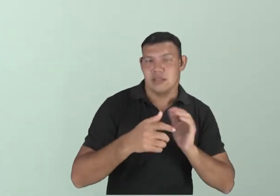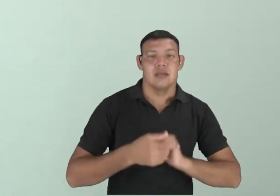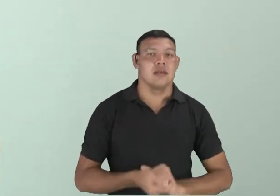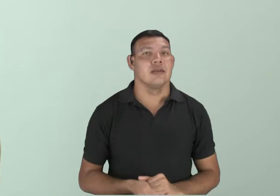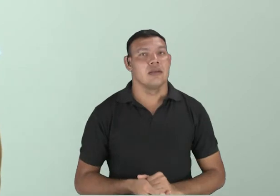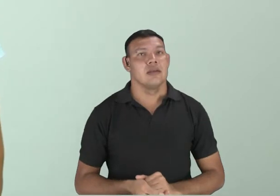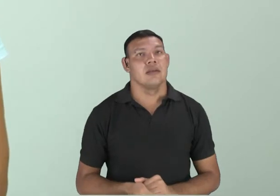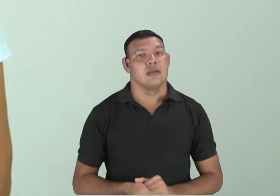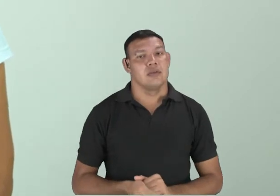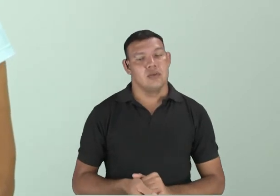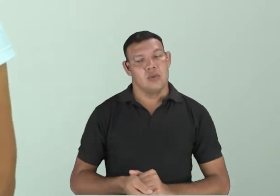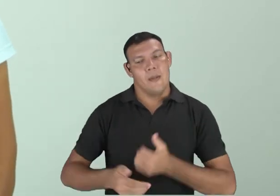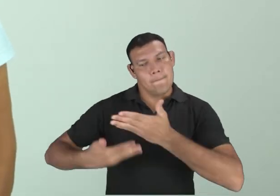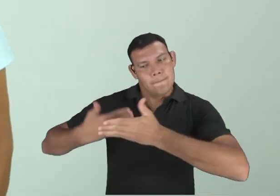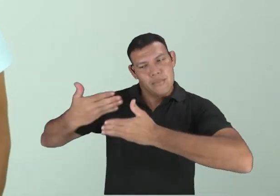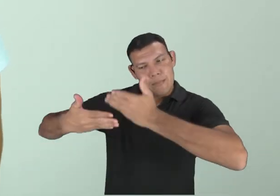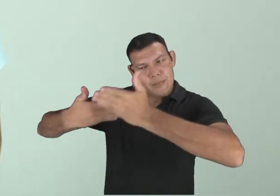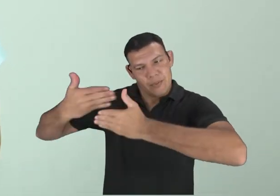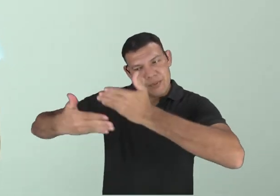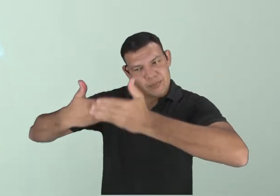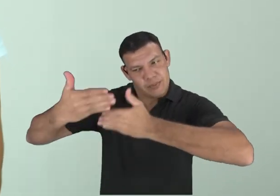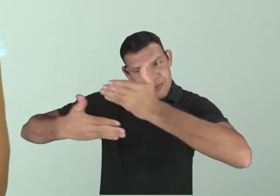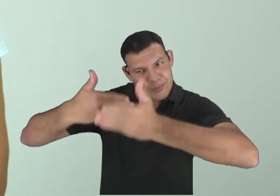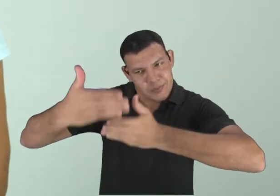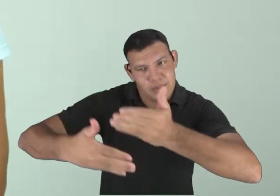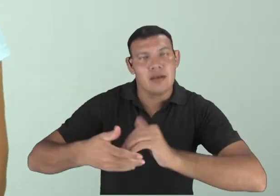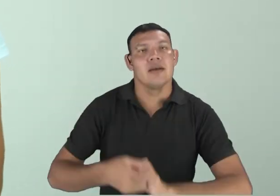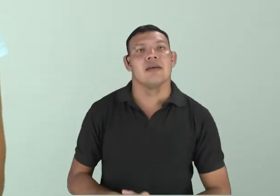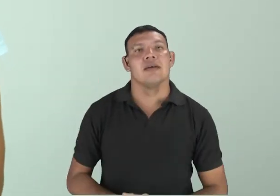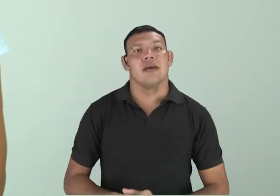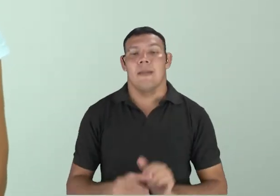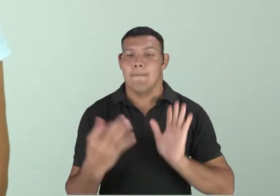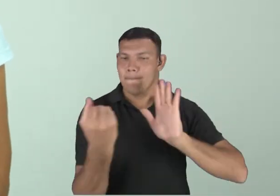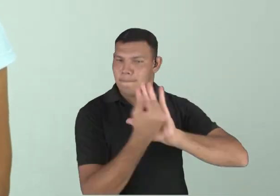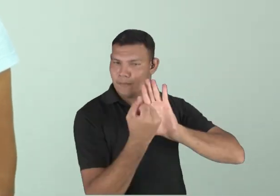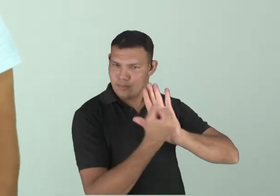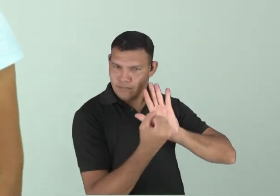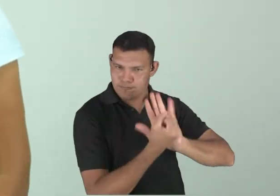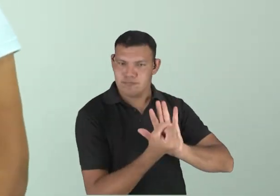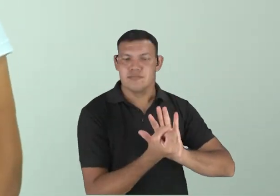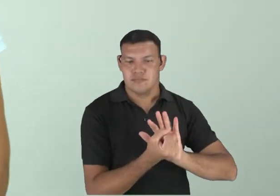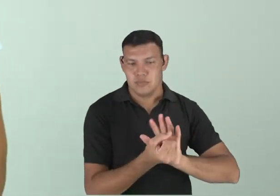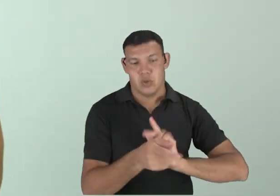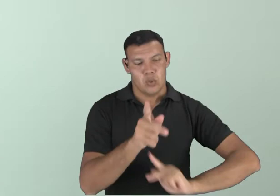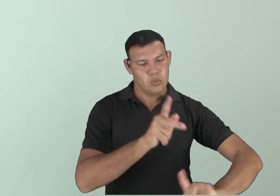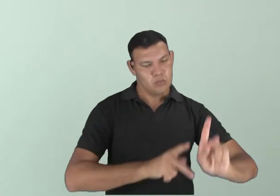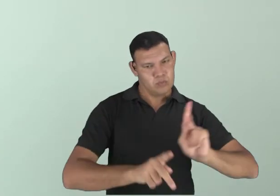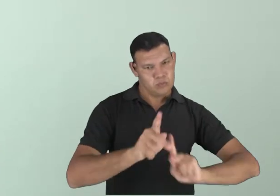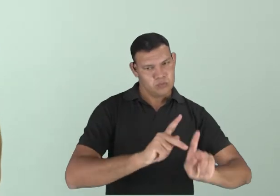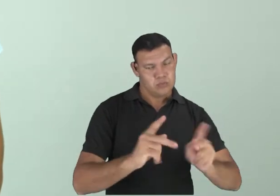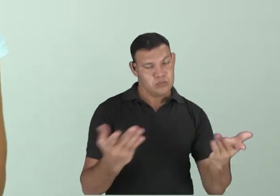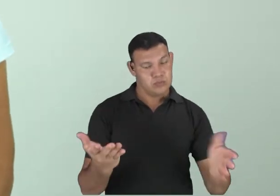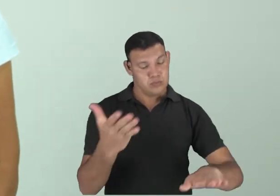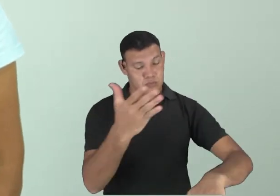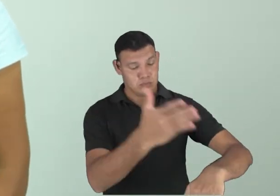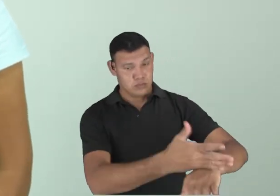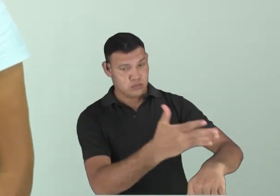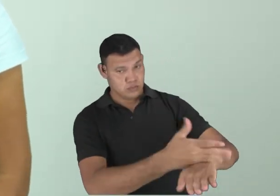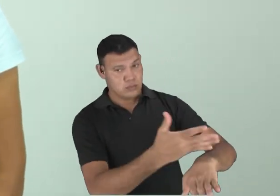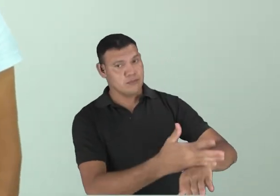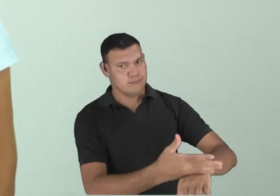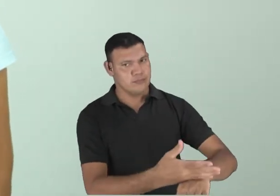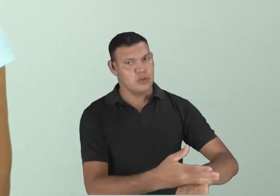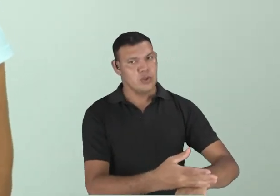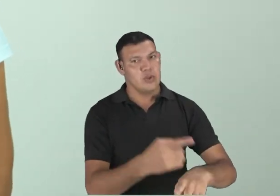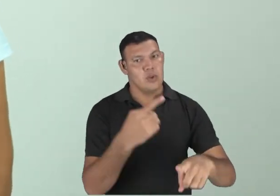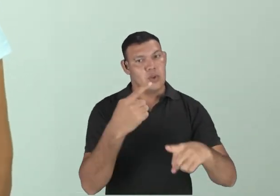escrita, né, depois que ela evoluiu, ela passou o quê? Marcou muito a civilização moderna, principalmente a